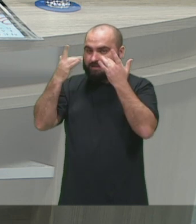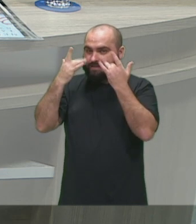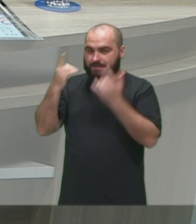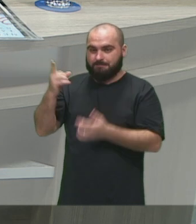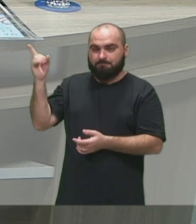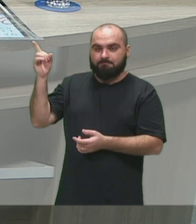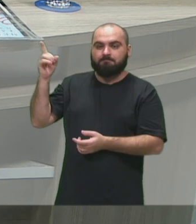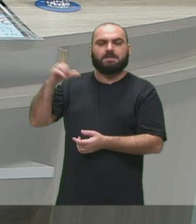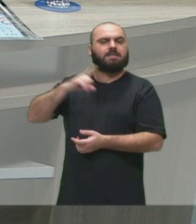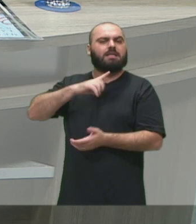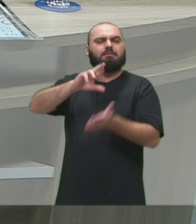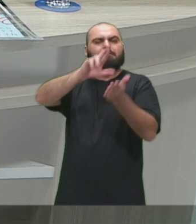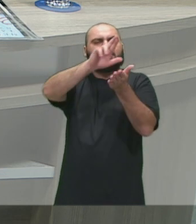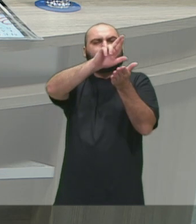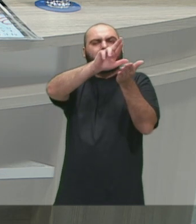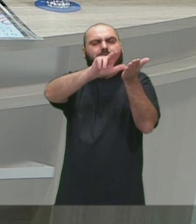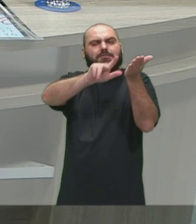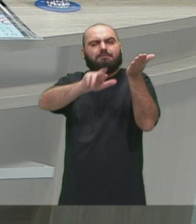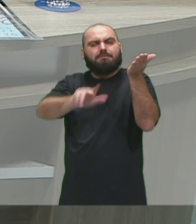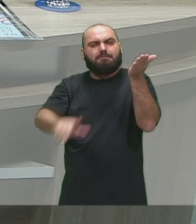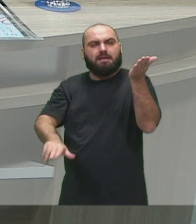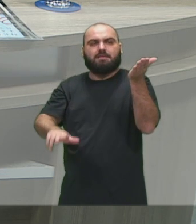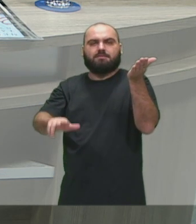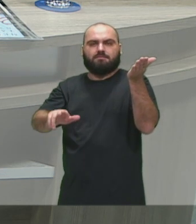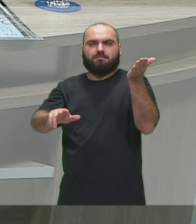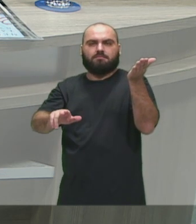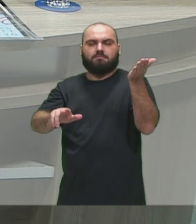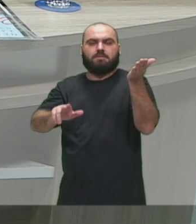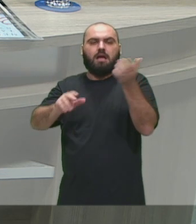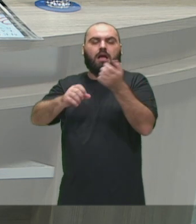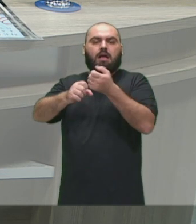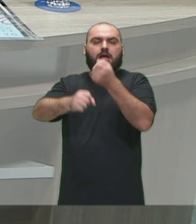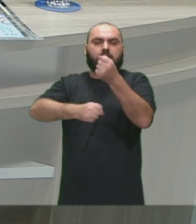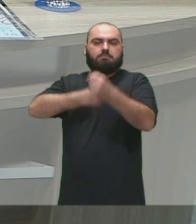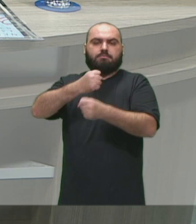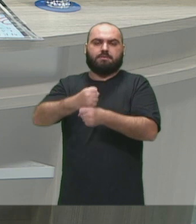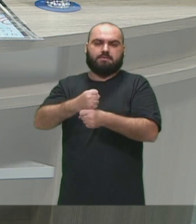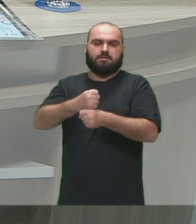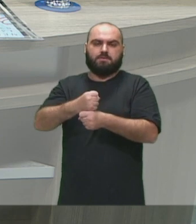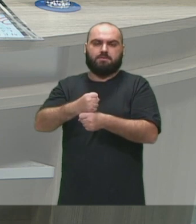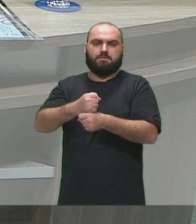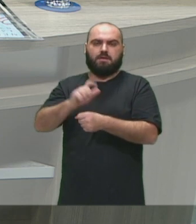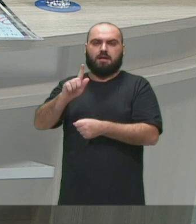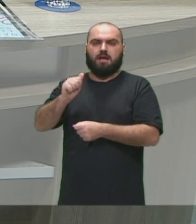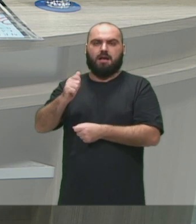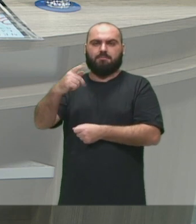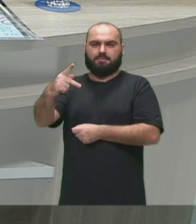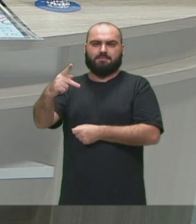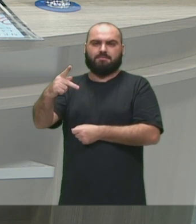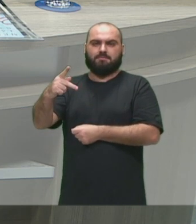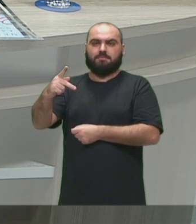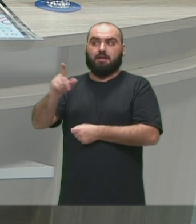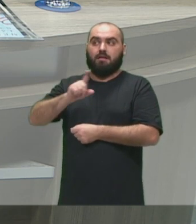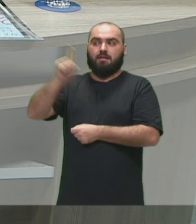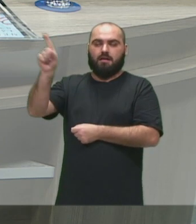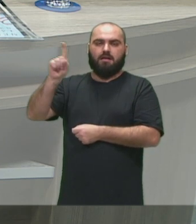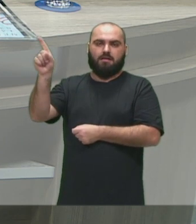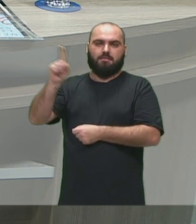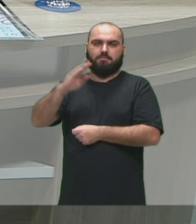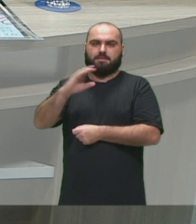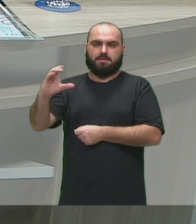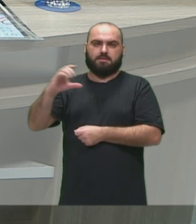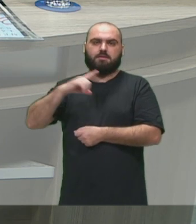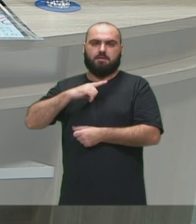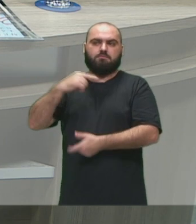temos várias histórias. Esse livro foi lançado ano passado pelo GAP, Grupo de Artistas Plásticos de Balneário Camboriú, a qual eu sou